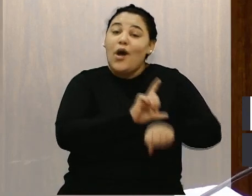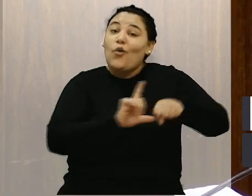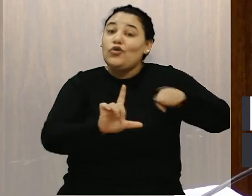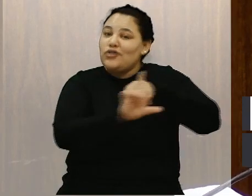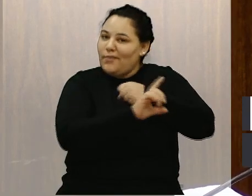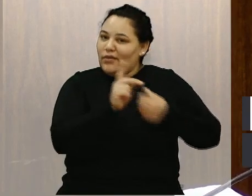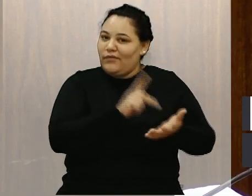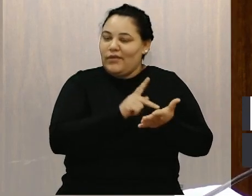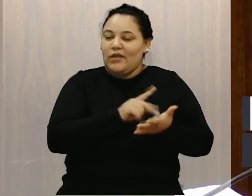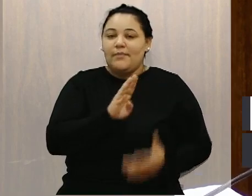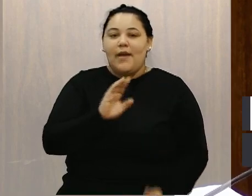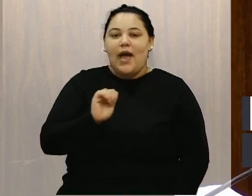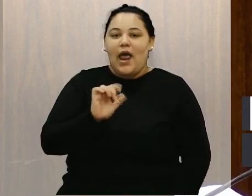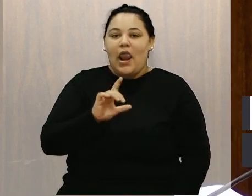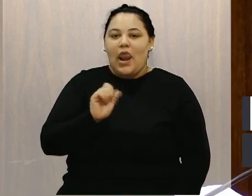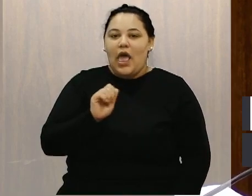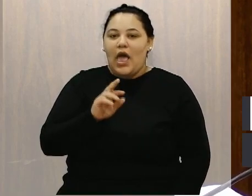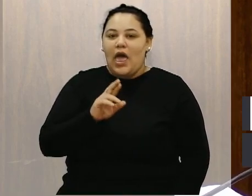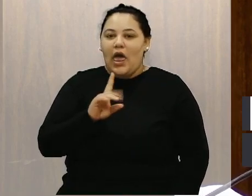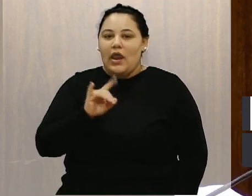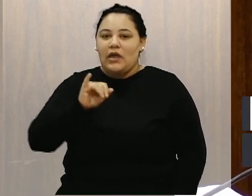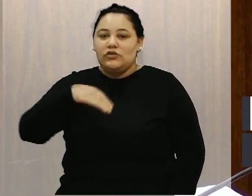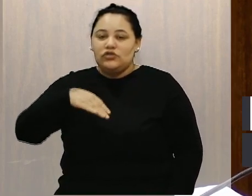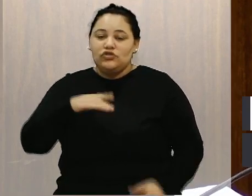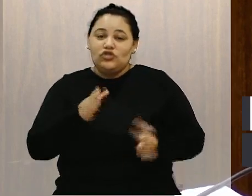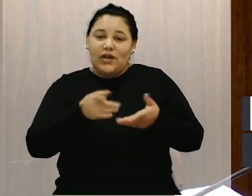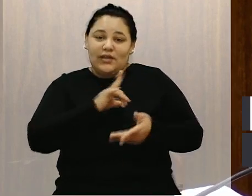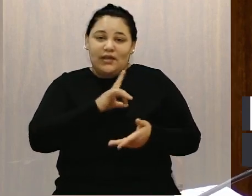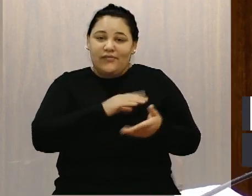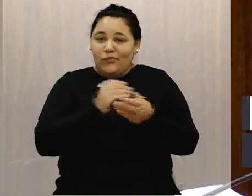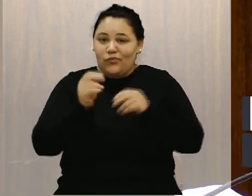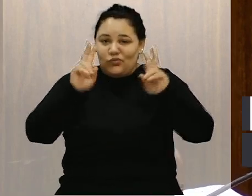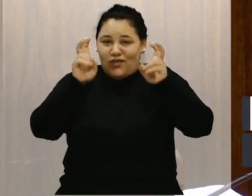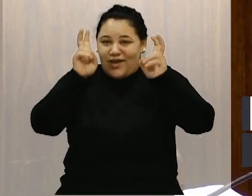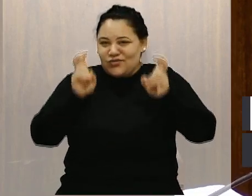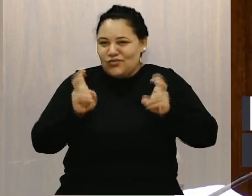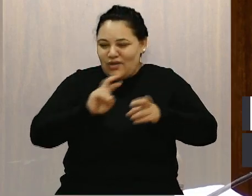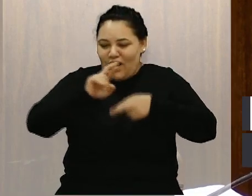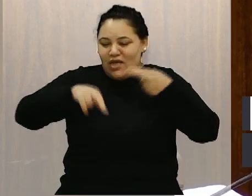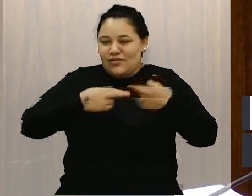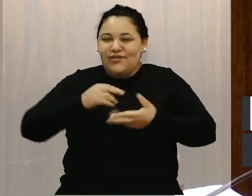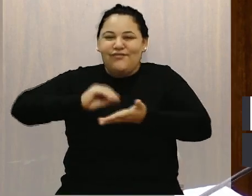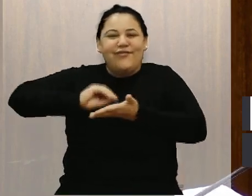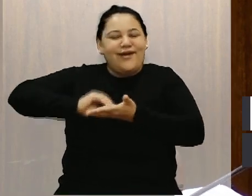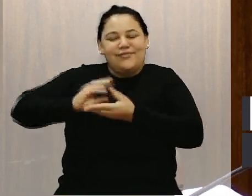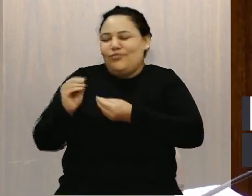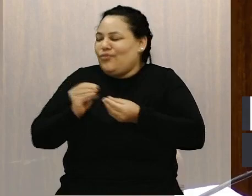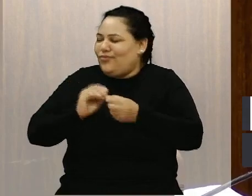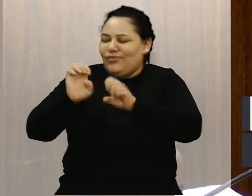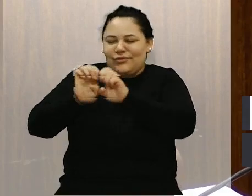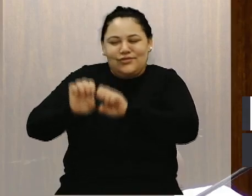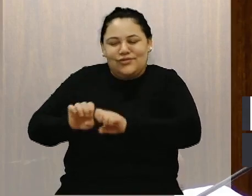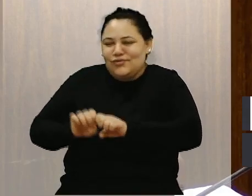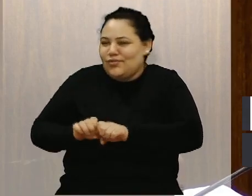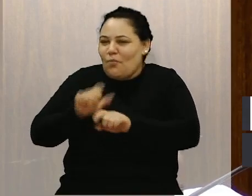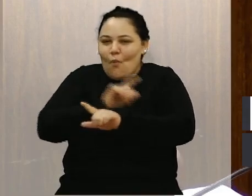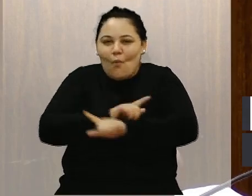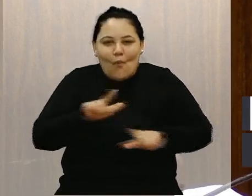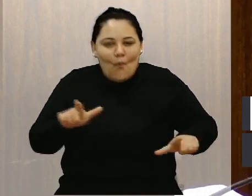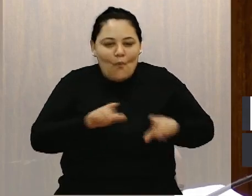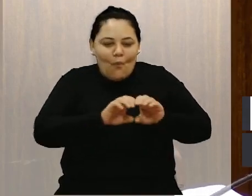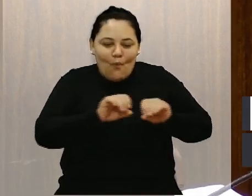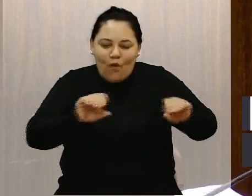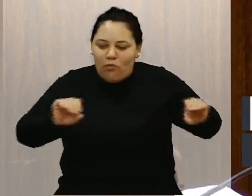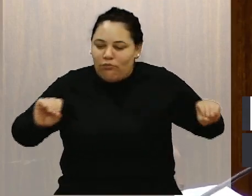temas relacionados a esse loteamento. É um loteamento que falta muita infraestrutura, saneamento básico, a questão